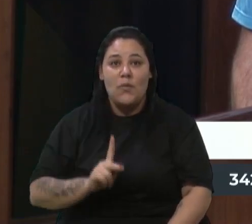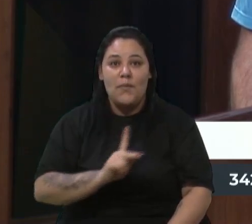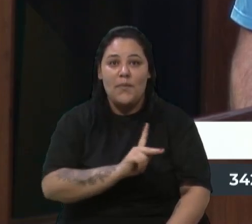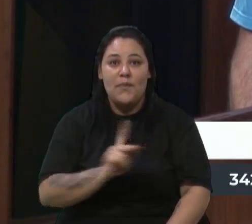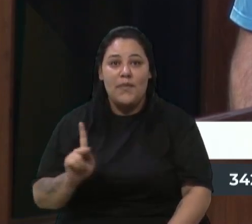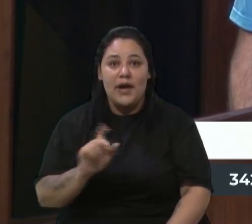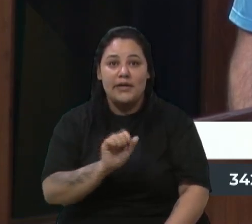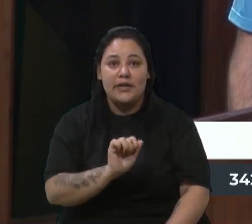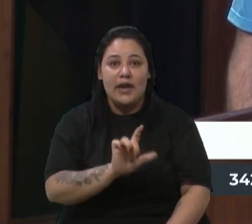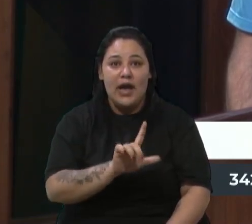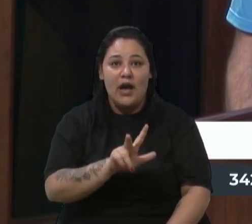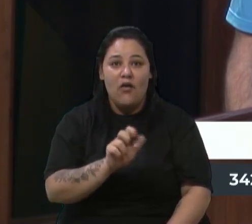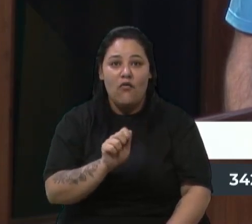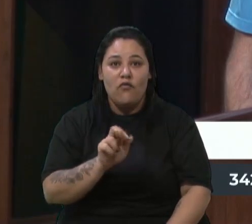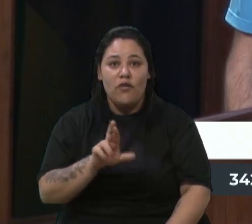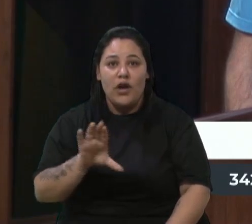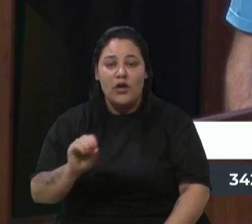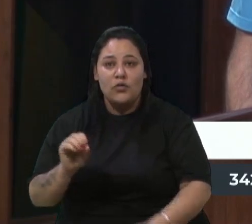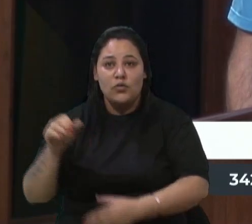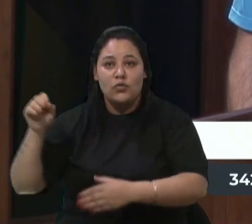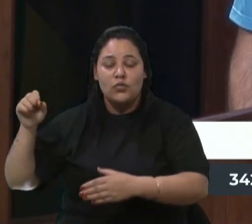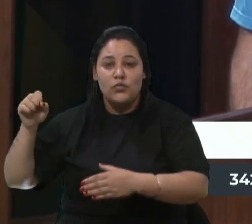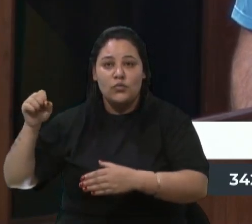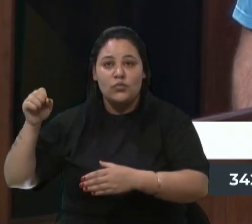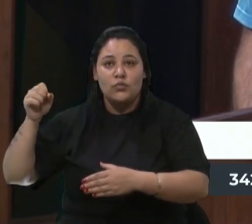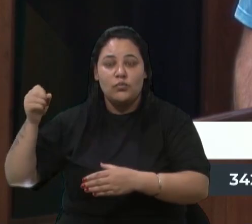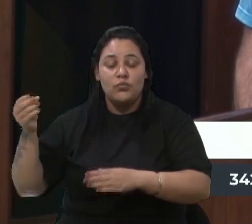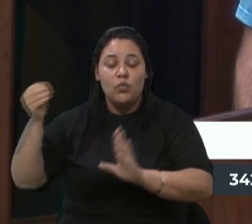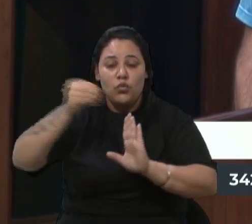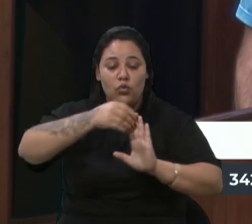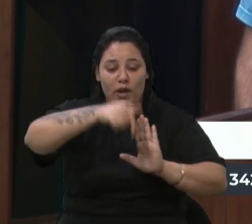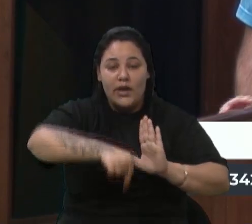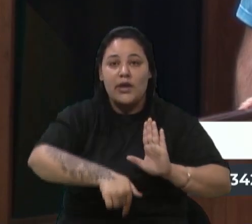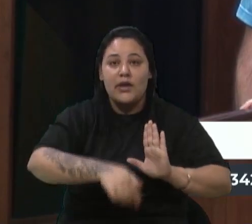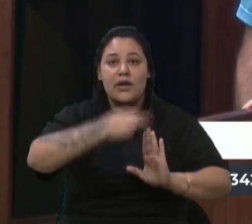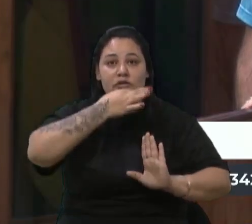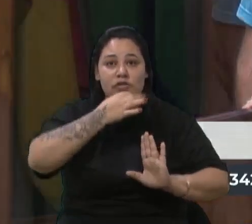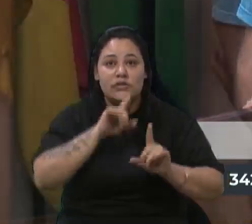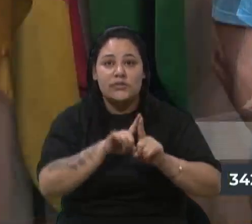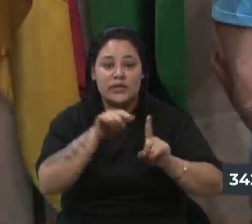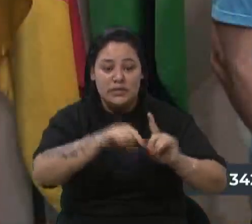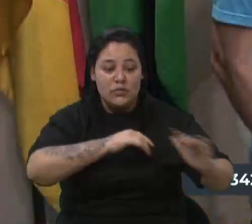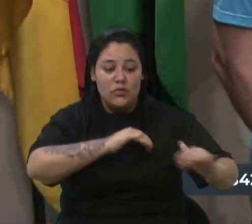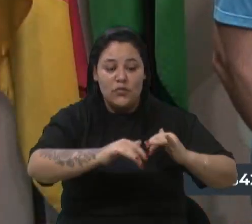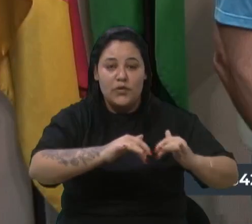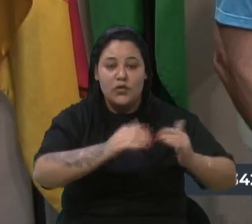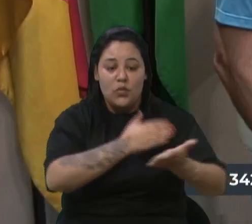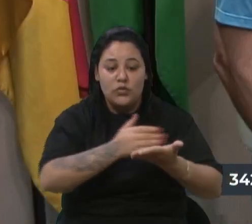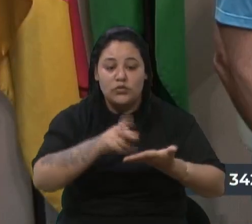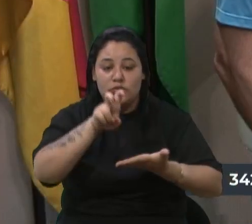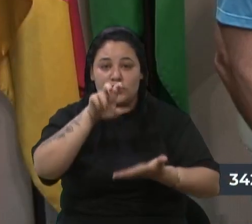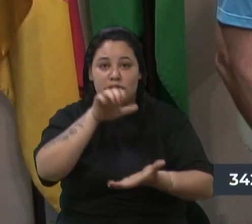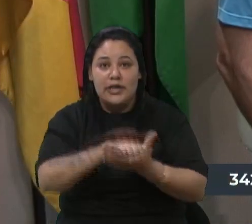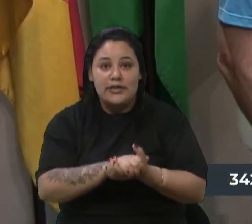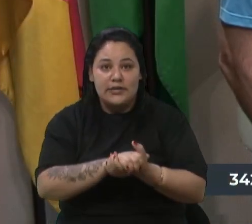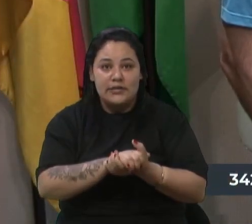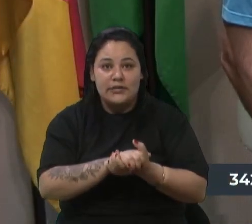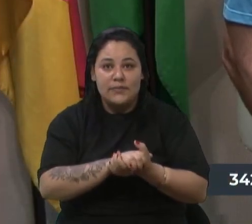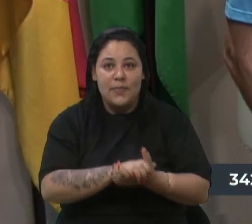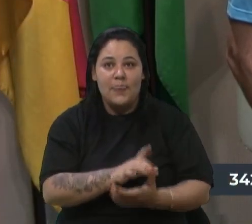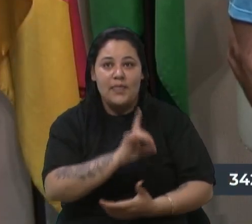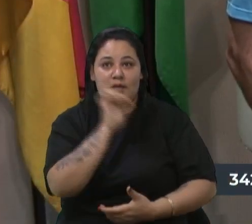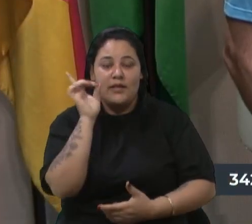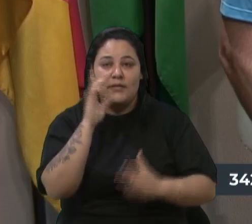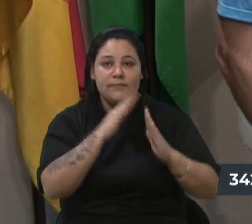trouxe para Caxias do Sul. Esse movimento, então, que iniciou com 5 casais na paróquia São